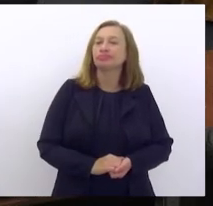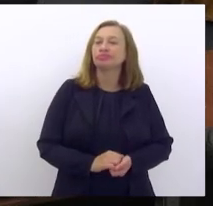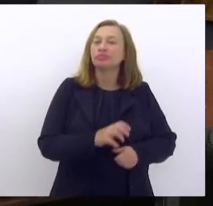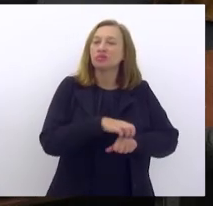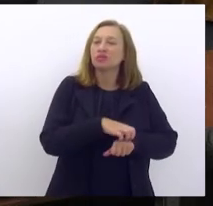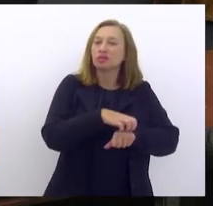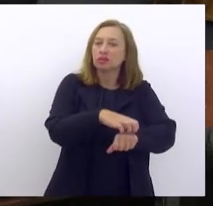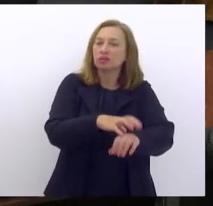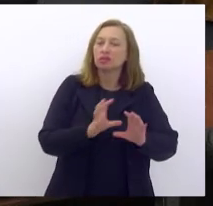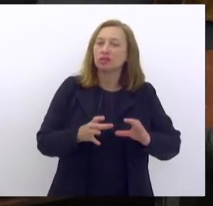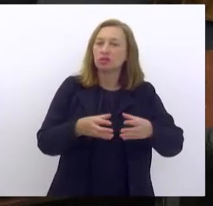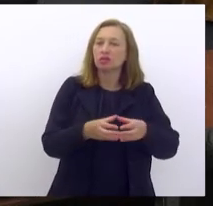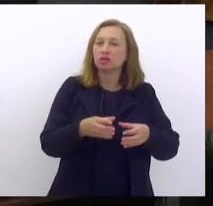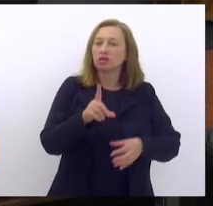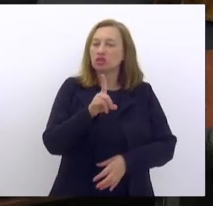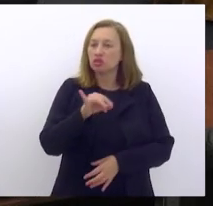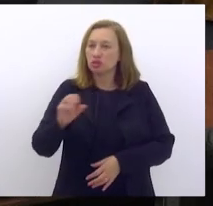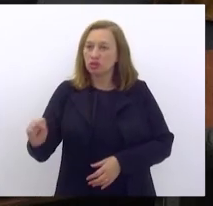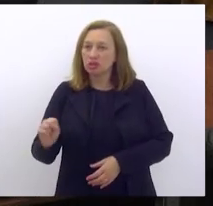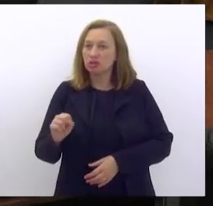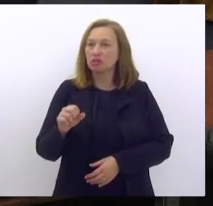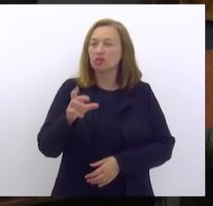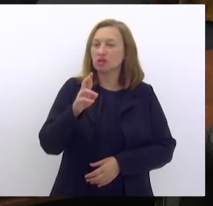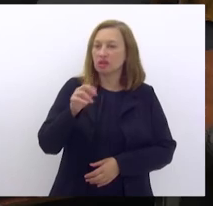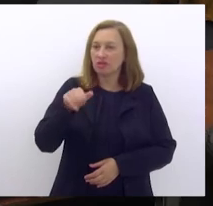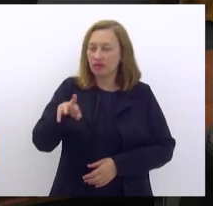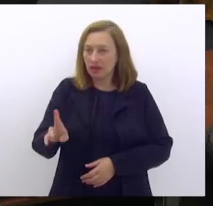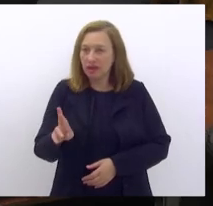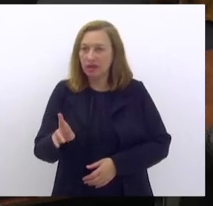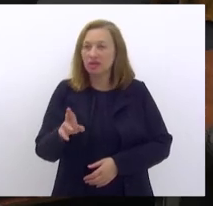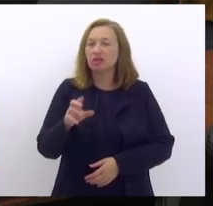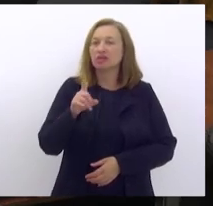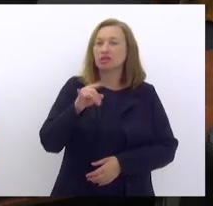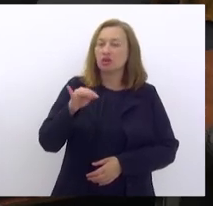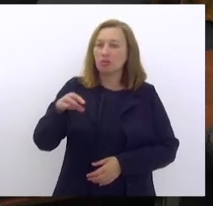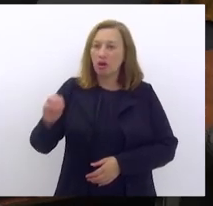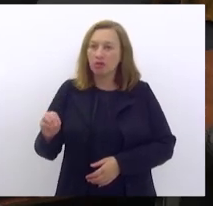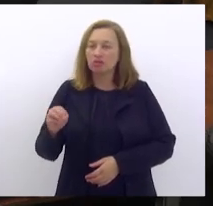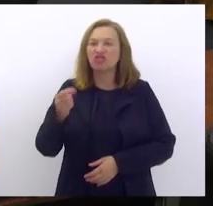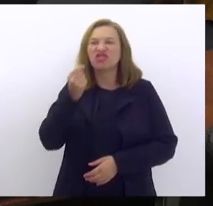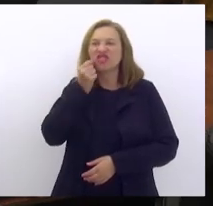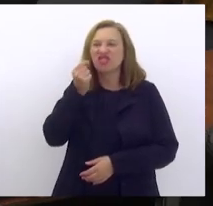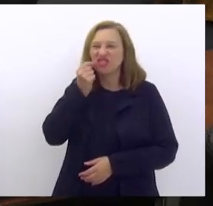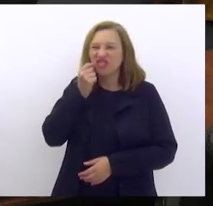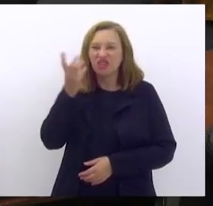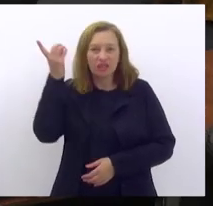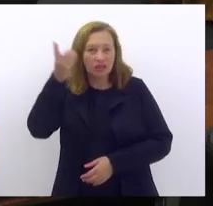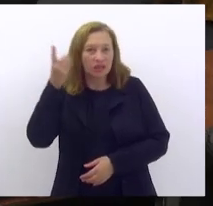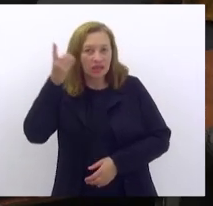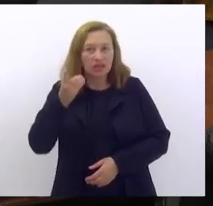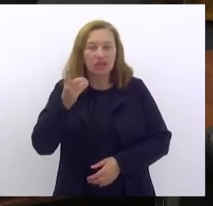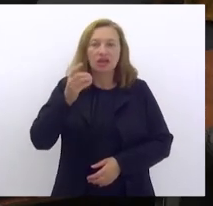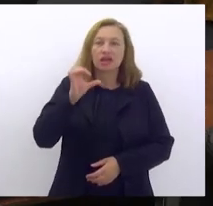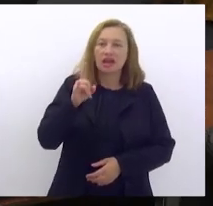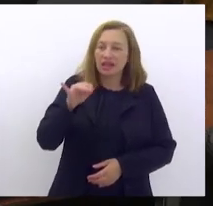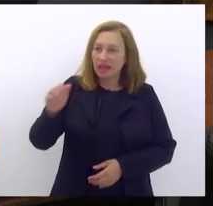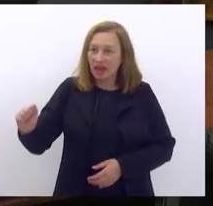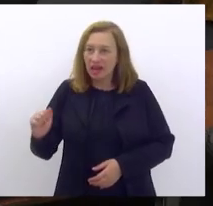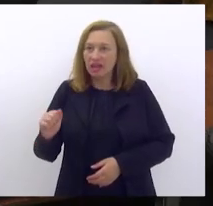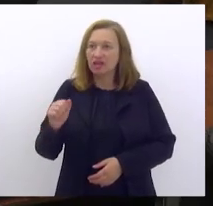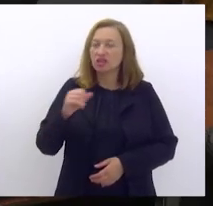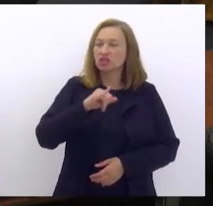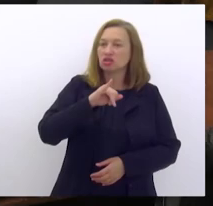transporte, Dionísio Lins, Rosenberg Reis, Deodalto, Giovanni Ratinho, Márcio Canella, Jorge Felipe